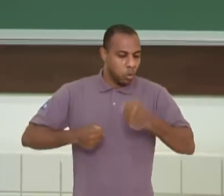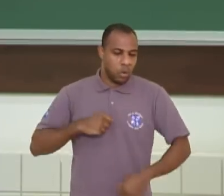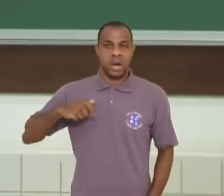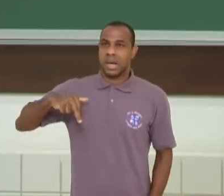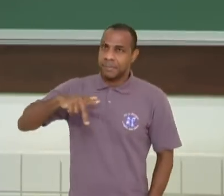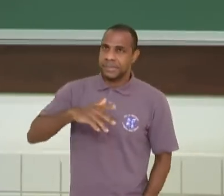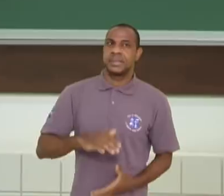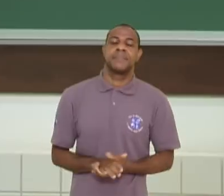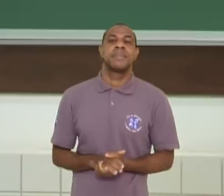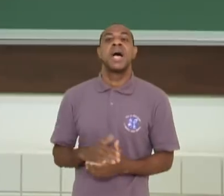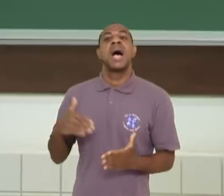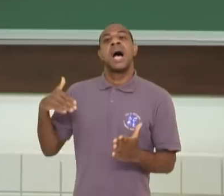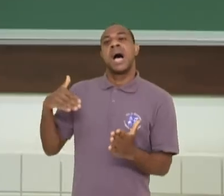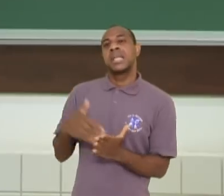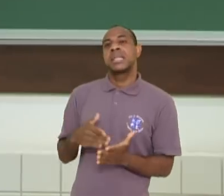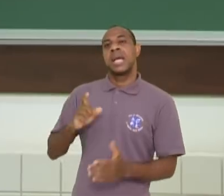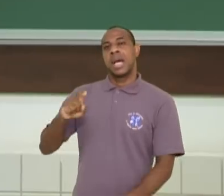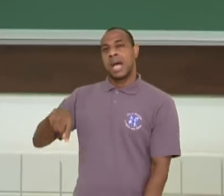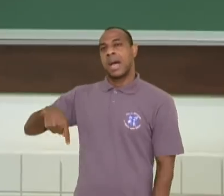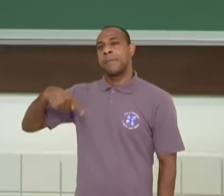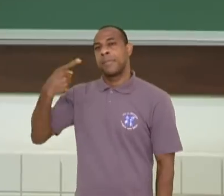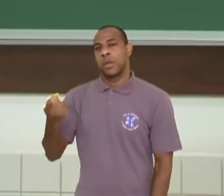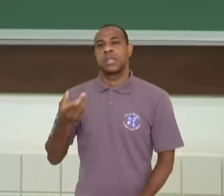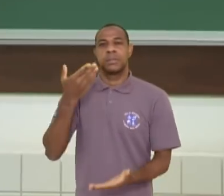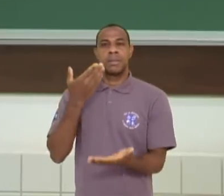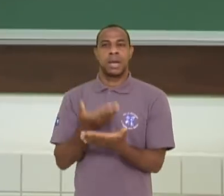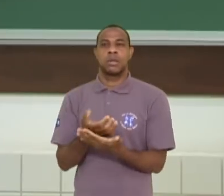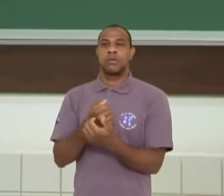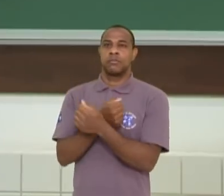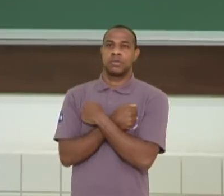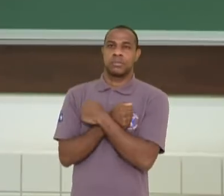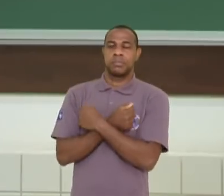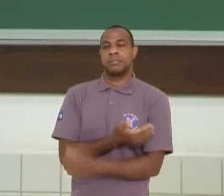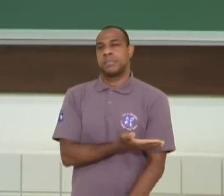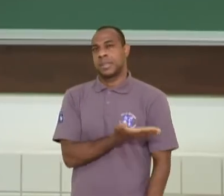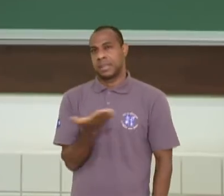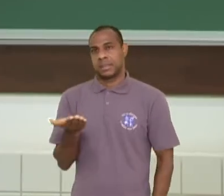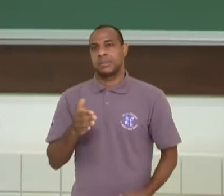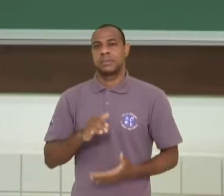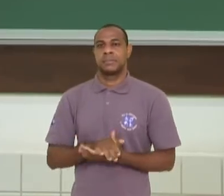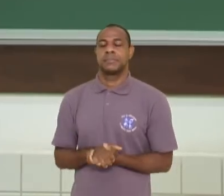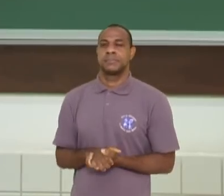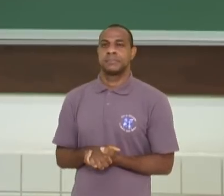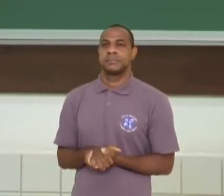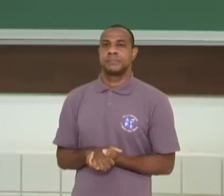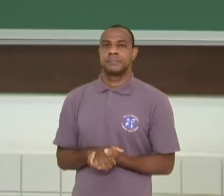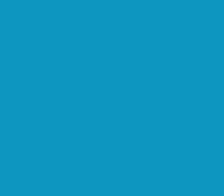nossa próxima aula. Agradeço a companhia de vocês. Forte abraço a todos e até lá. Tchau, tchau.